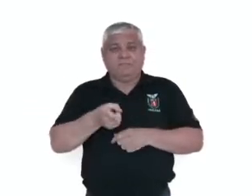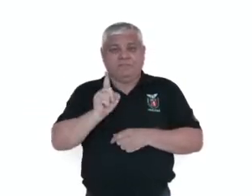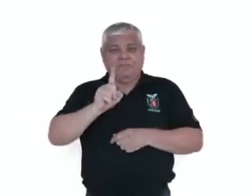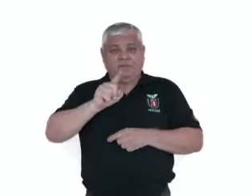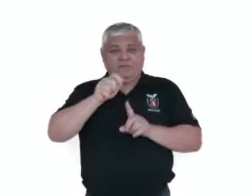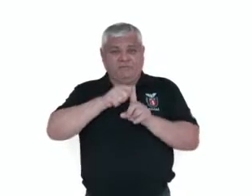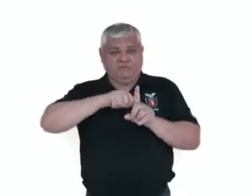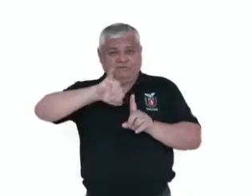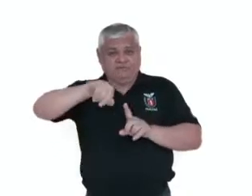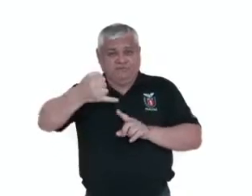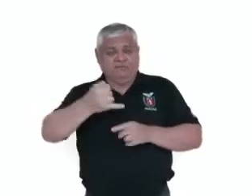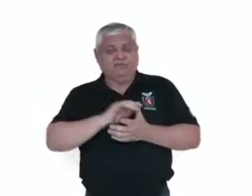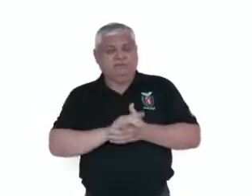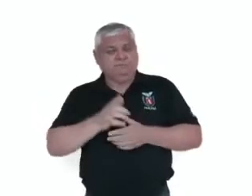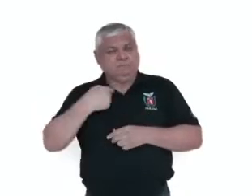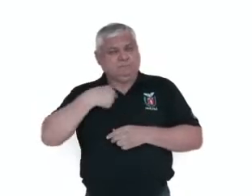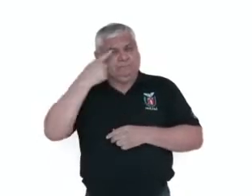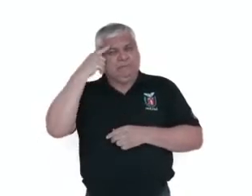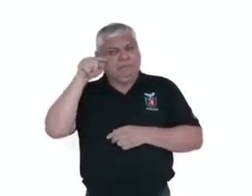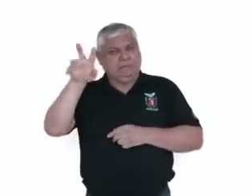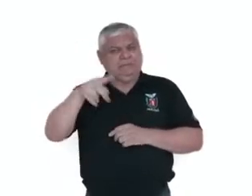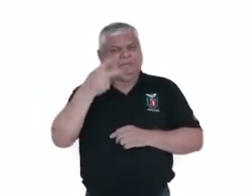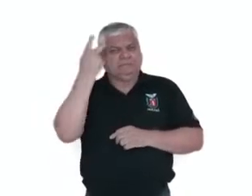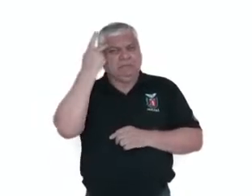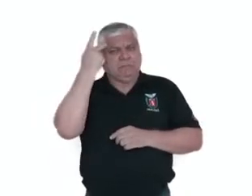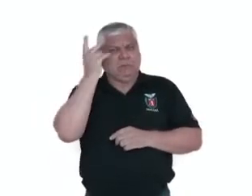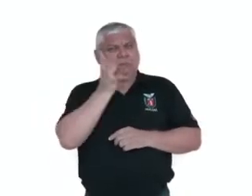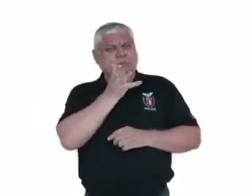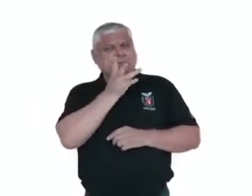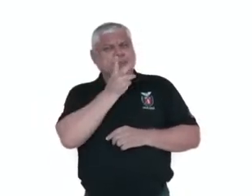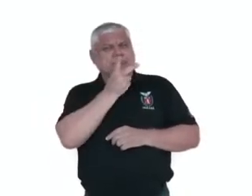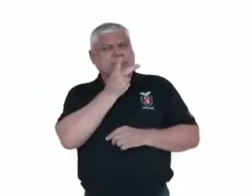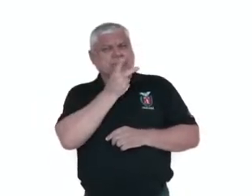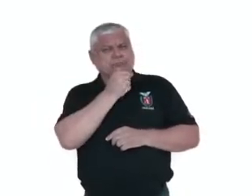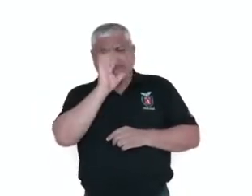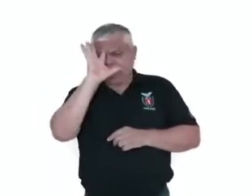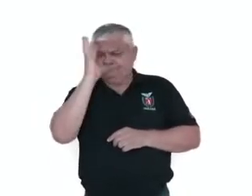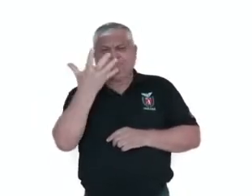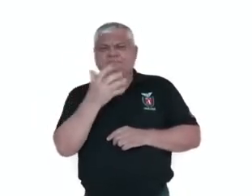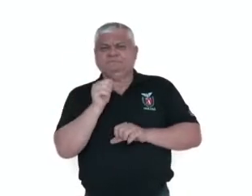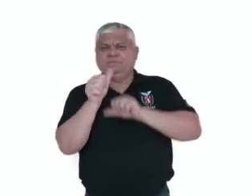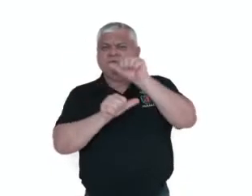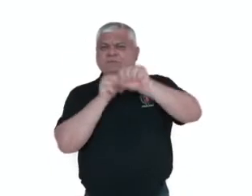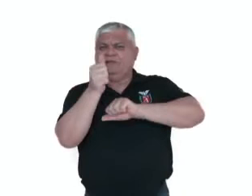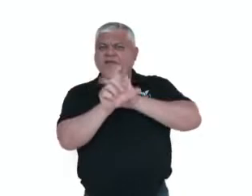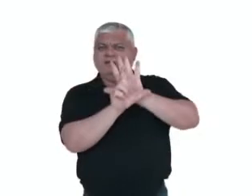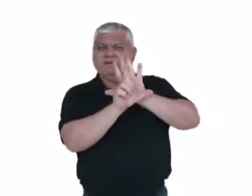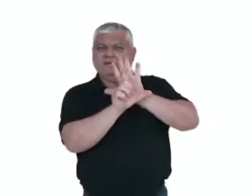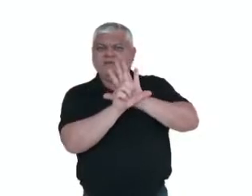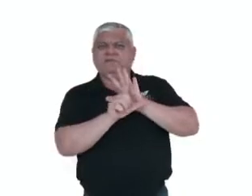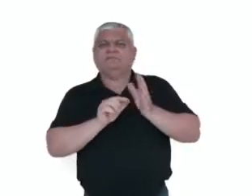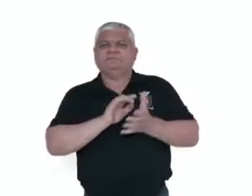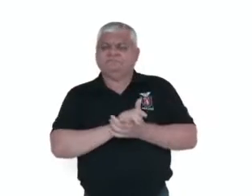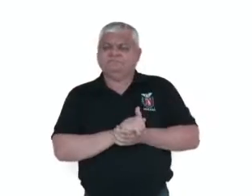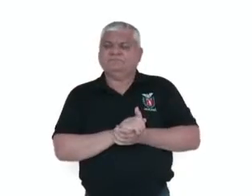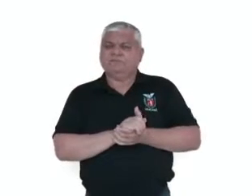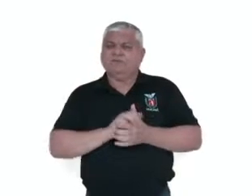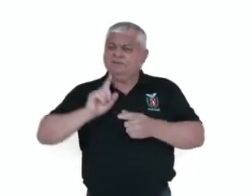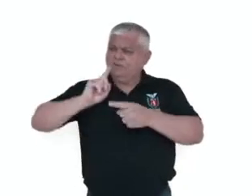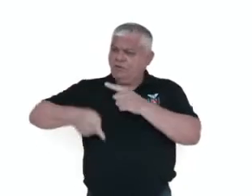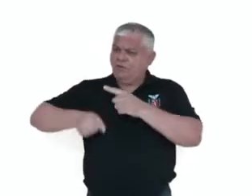próximo, penso que São Paulo demorou muito a tomar a decisão de transformar a lei em lei a